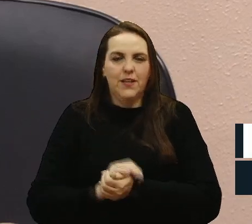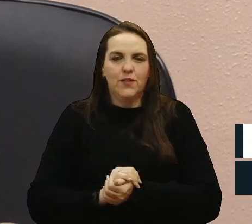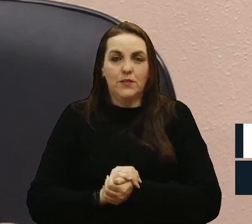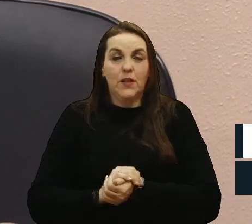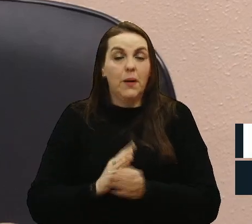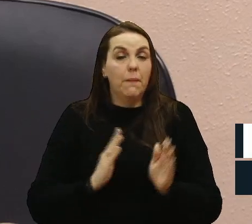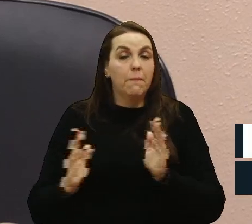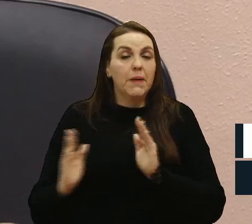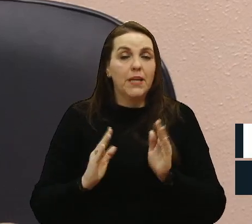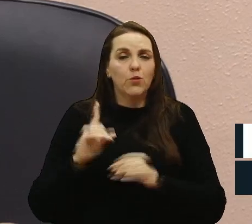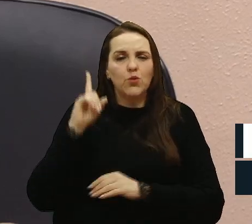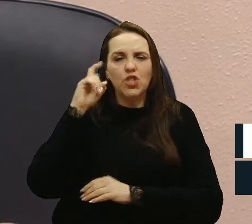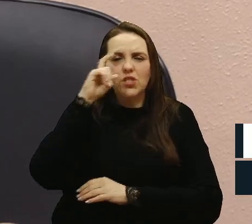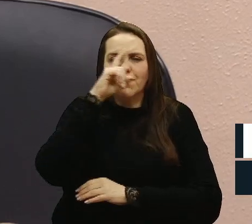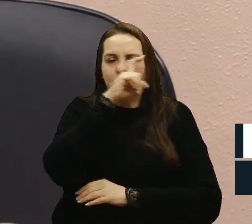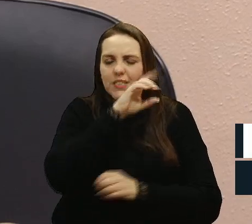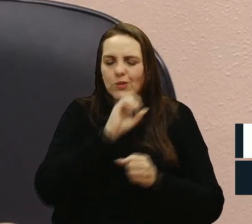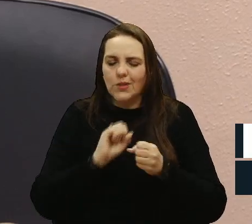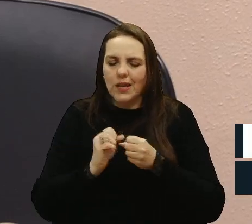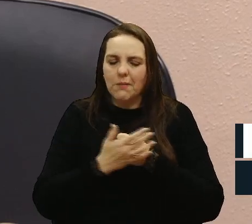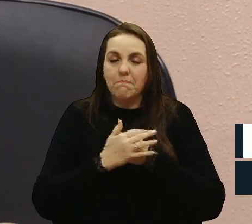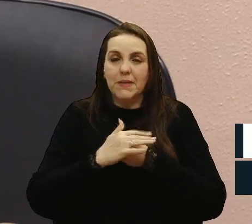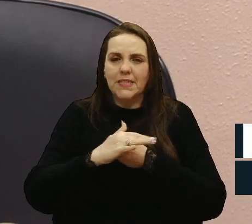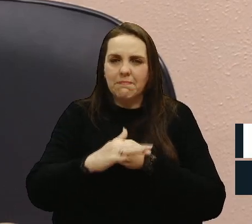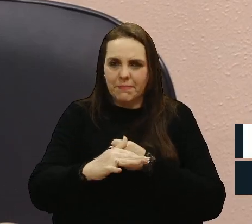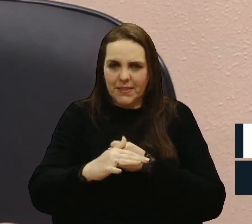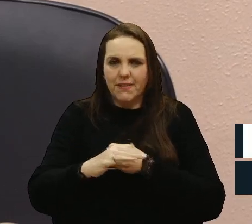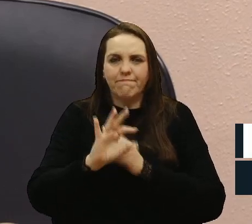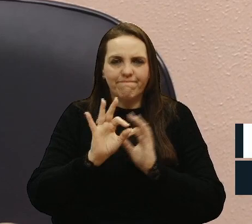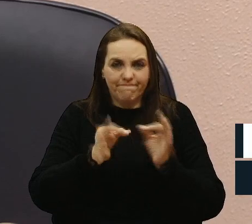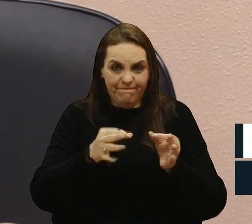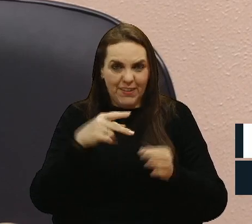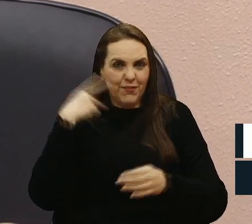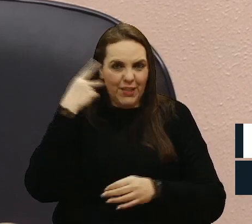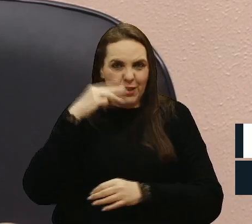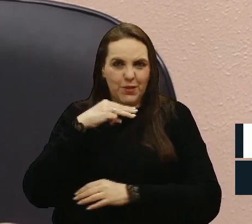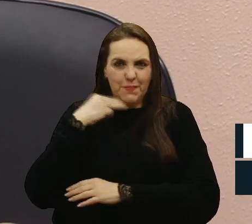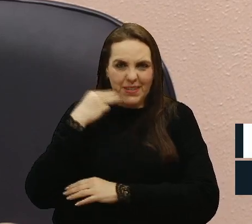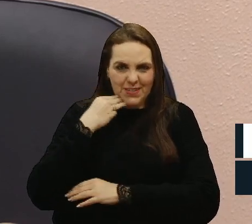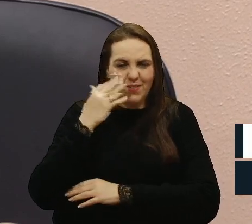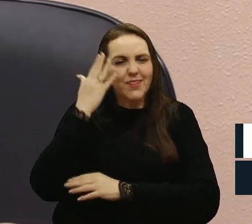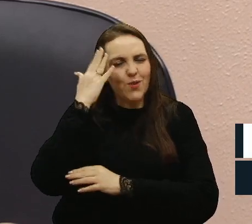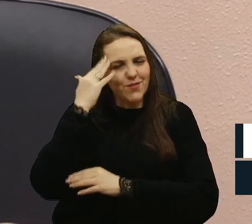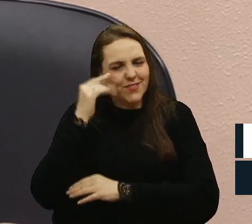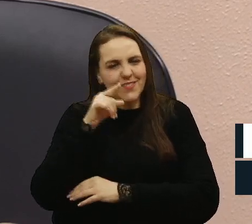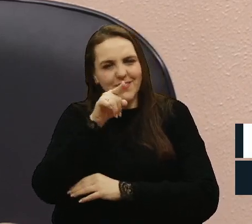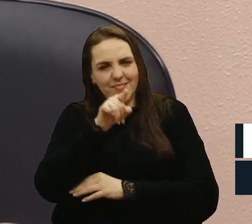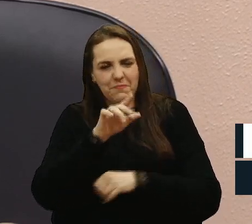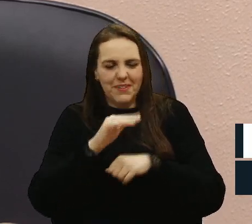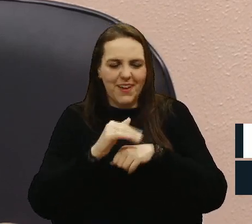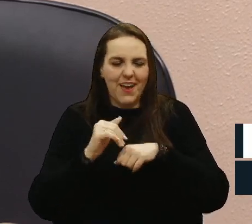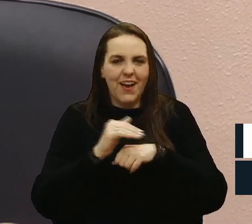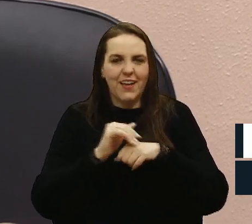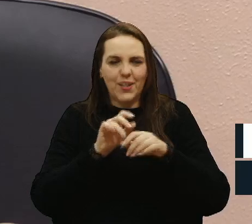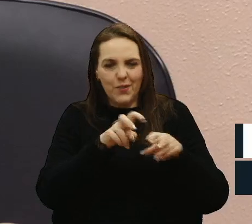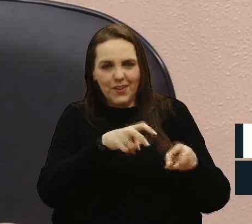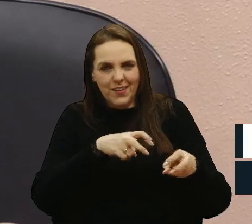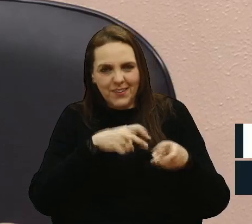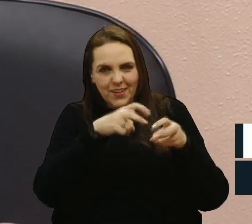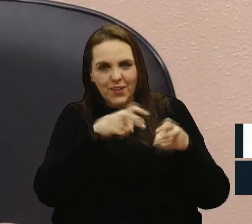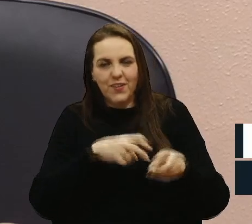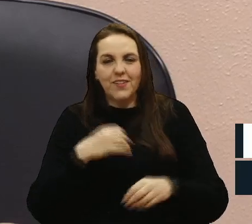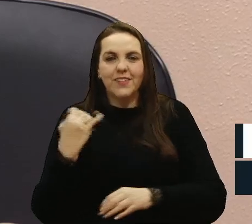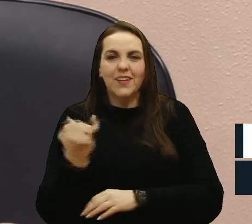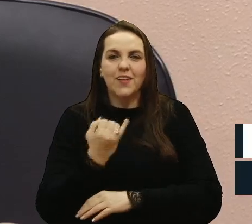pandemia, vereadora Marisol. E eu sei que a senhora também tem um carinho enorme pelo nosso interior, da importância que